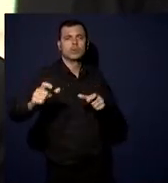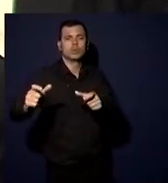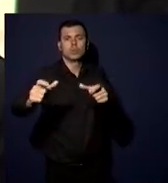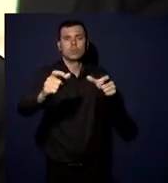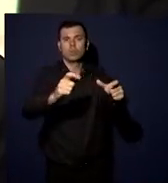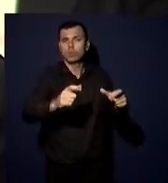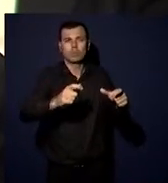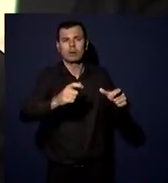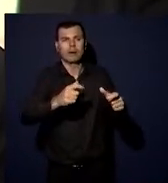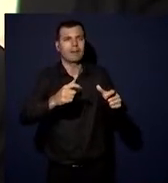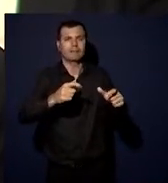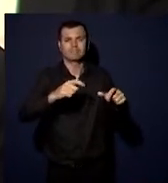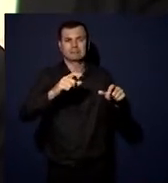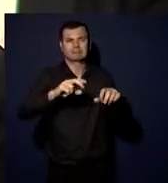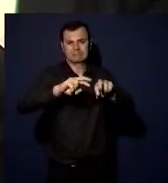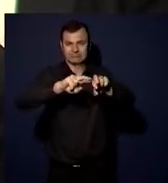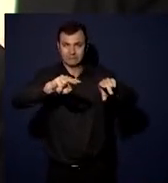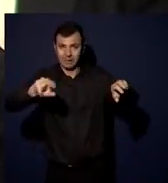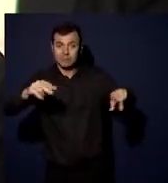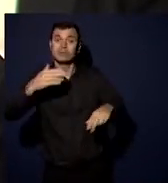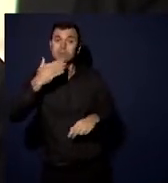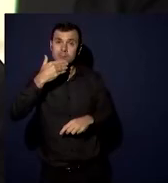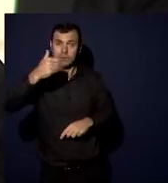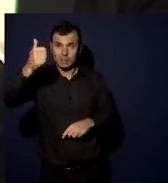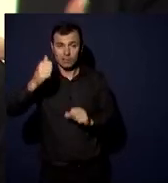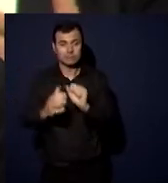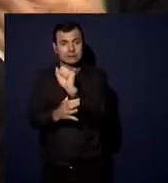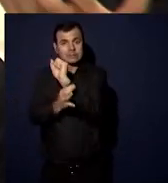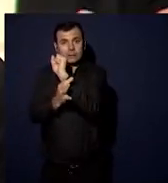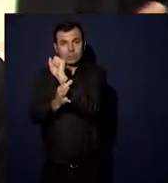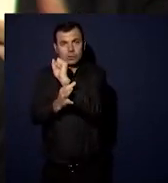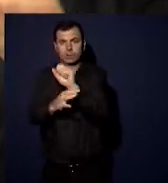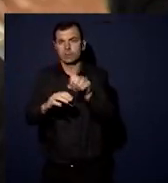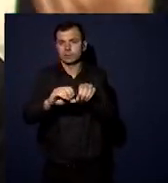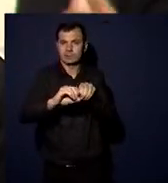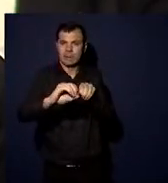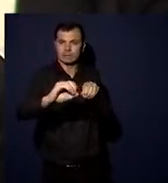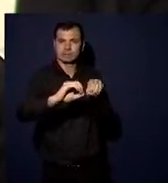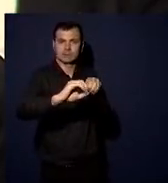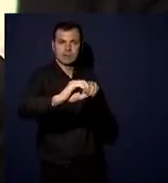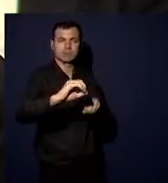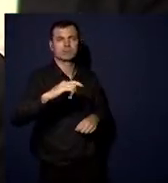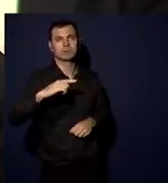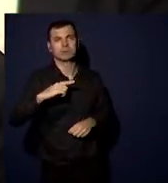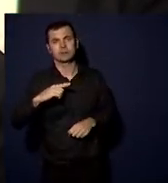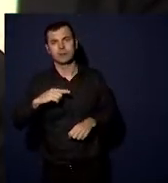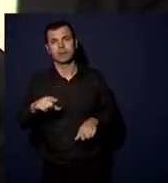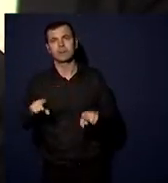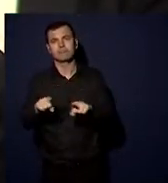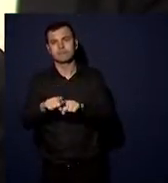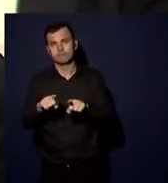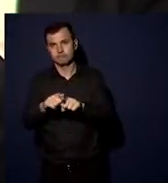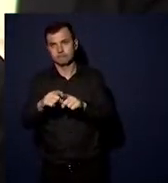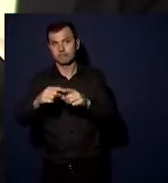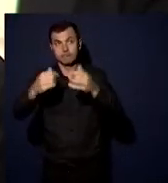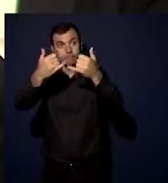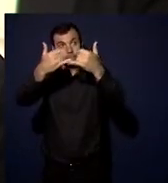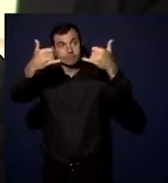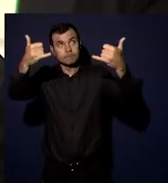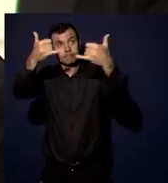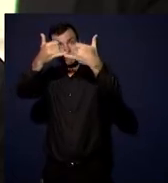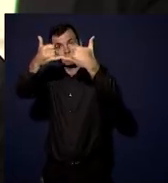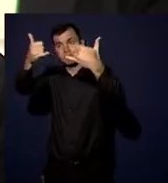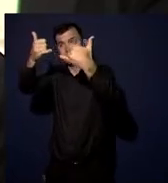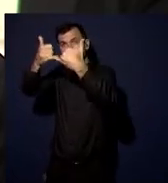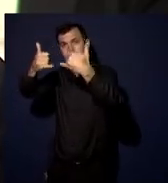essa segurança de suplemento garantida ao mesmo tempo interconexão de linhas de transmissão e